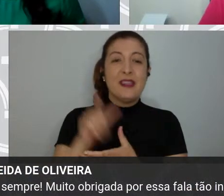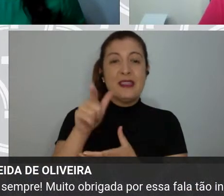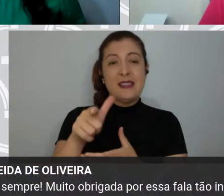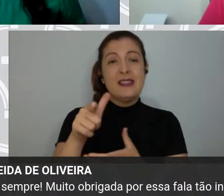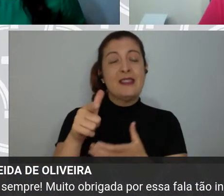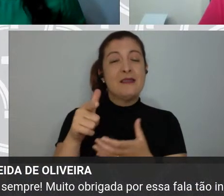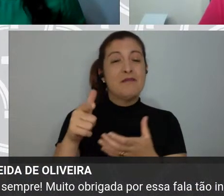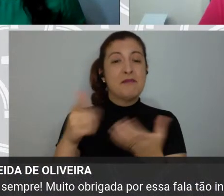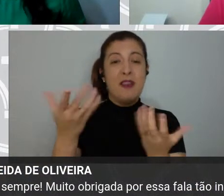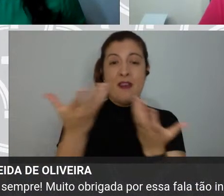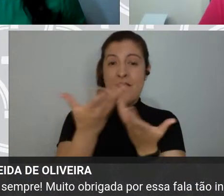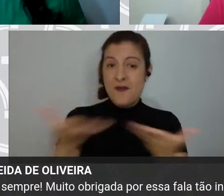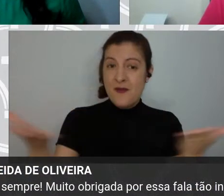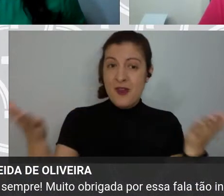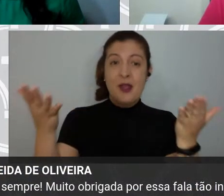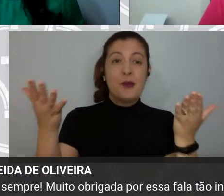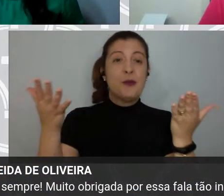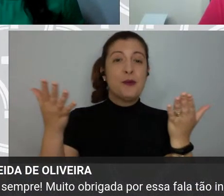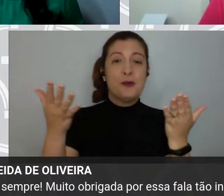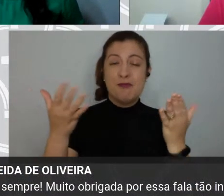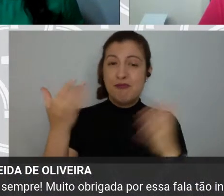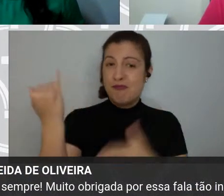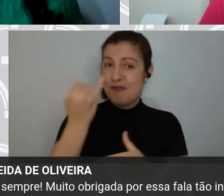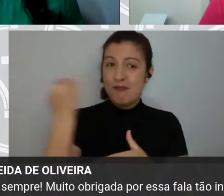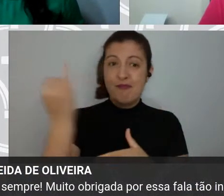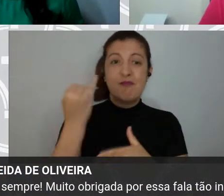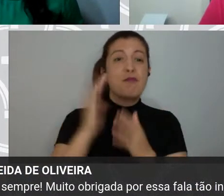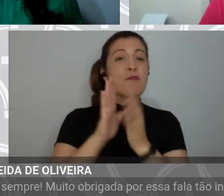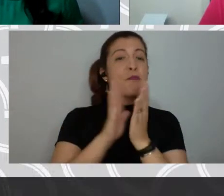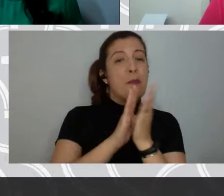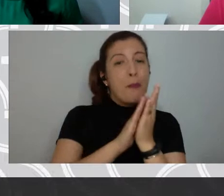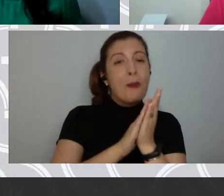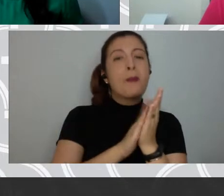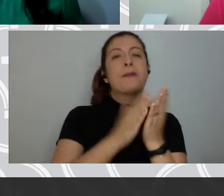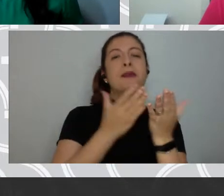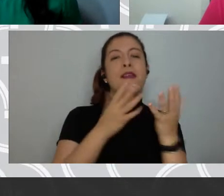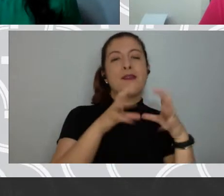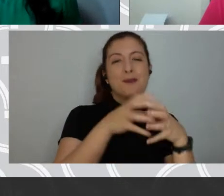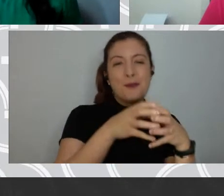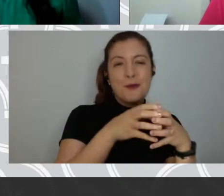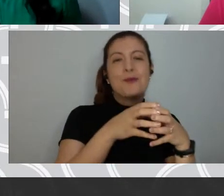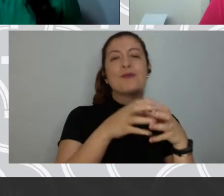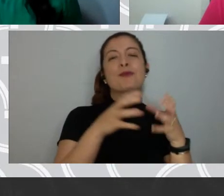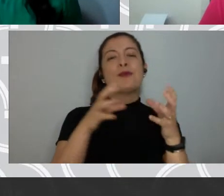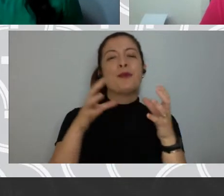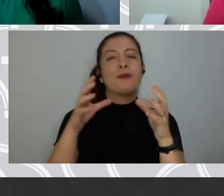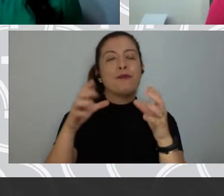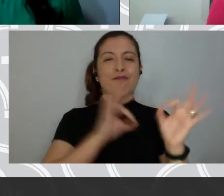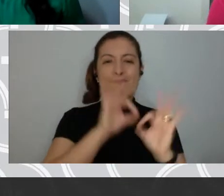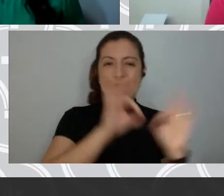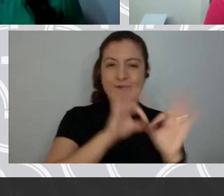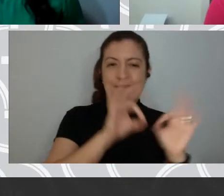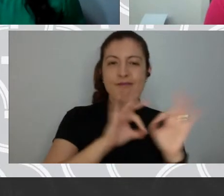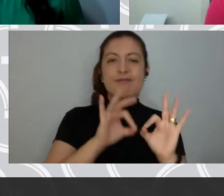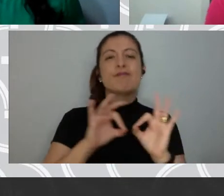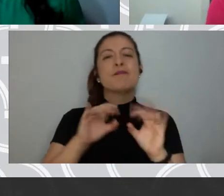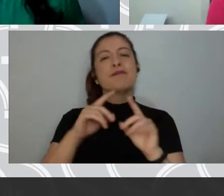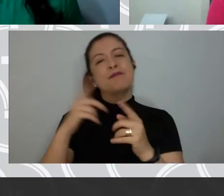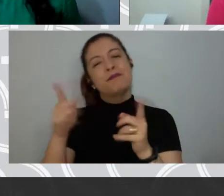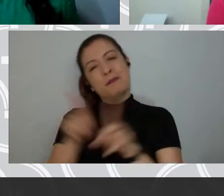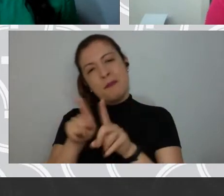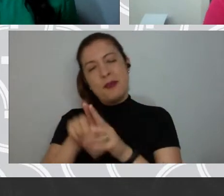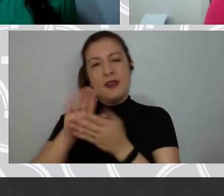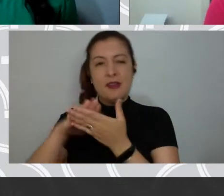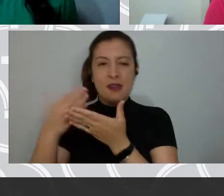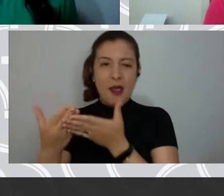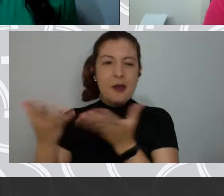você e para toda a equipe. Parabéns aos intérpretes, todos eles maravilhosos. A Sinara Branco, sempre tão bom